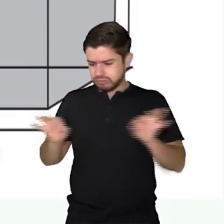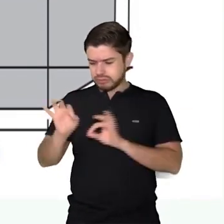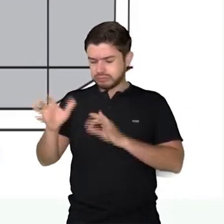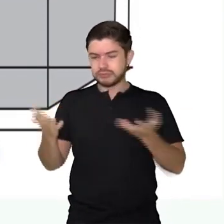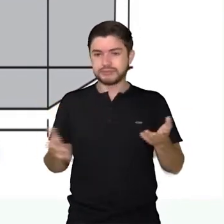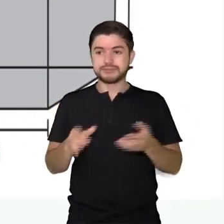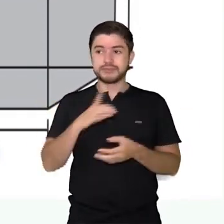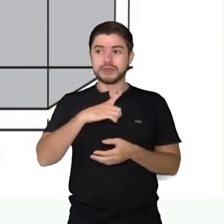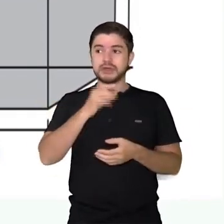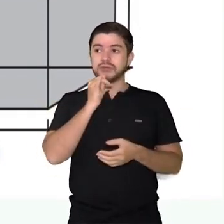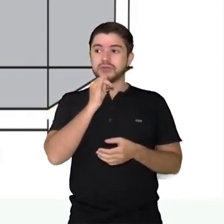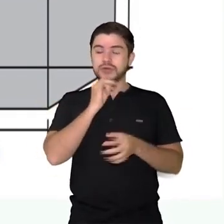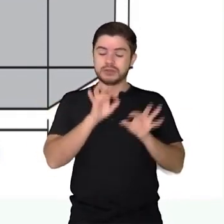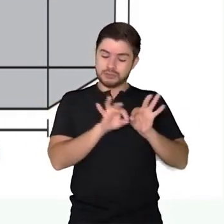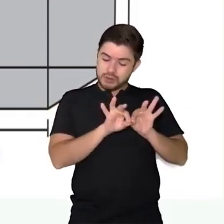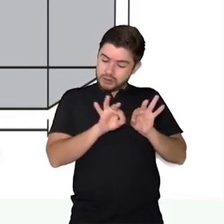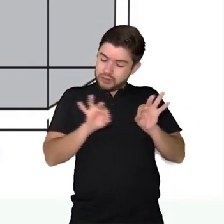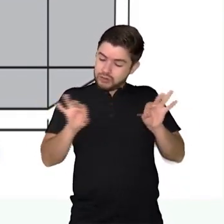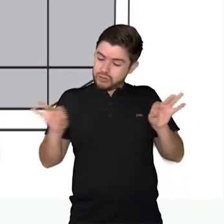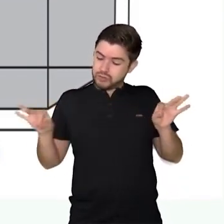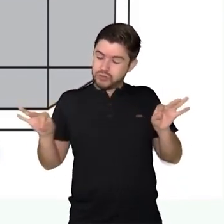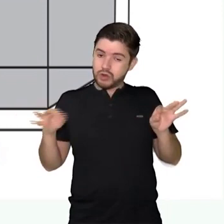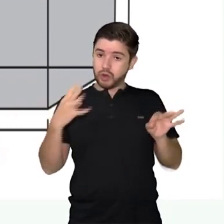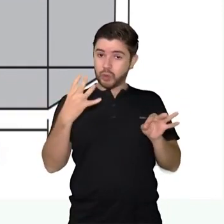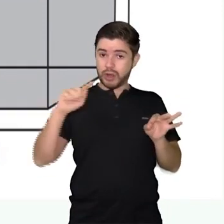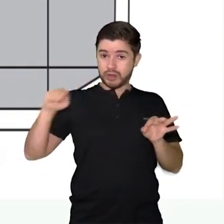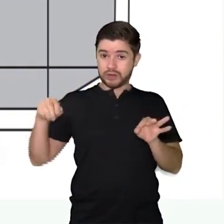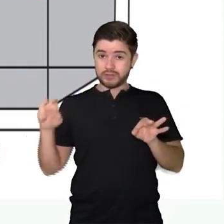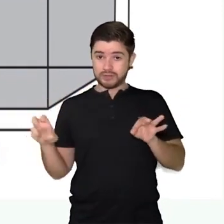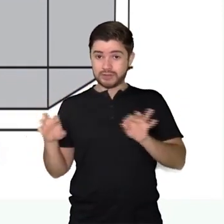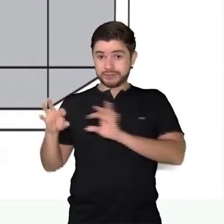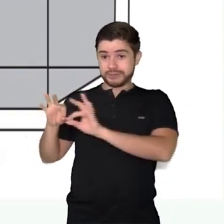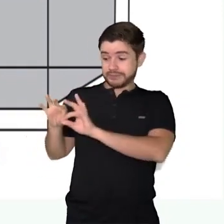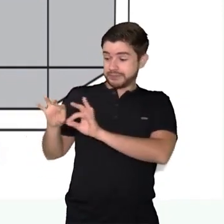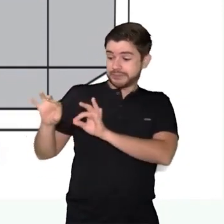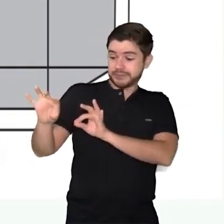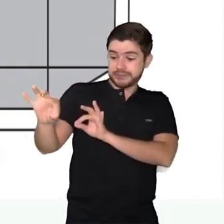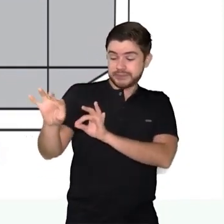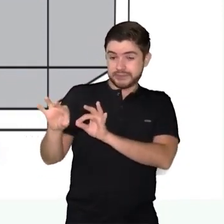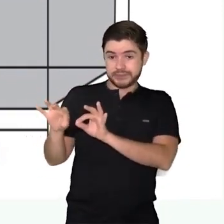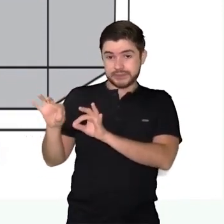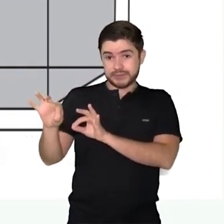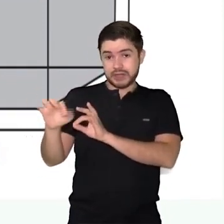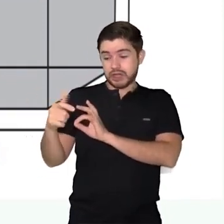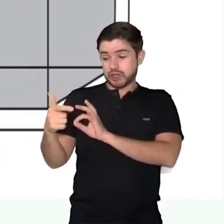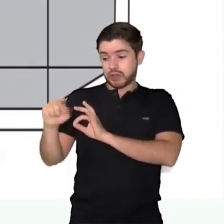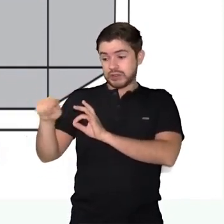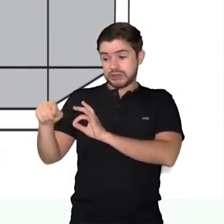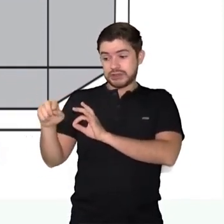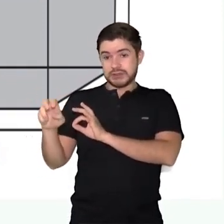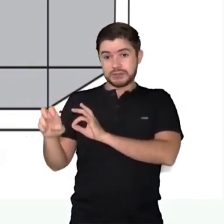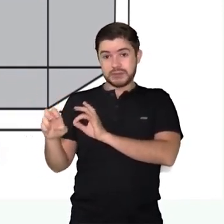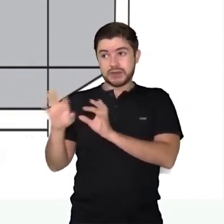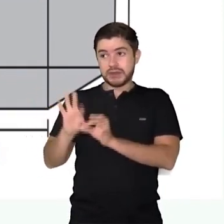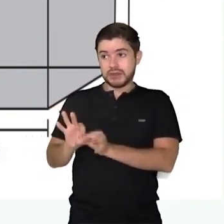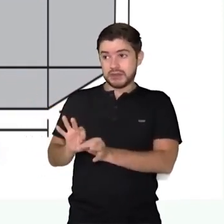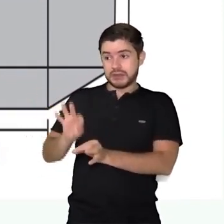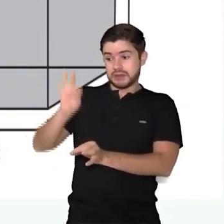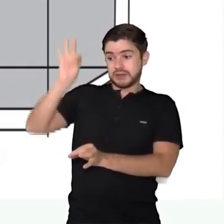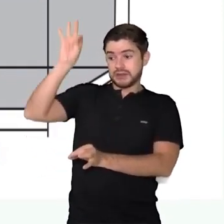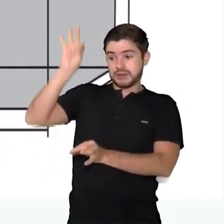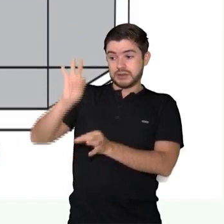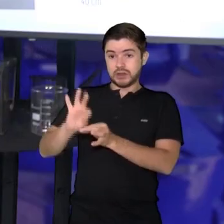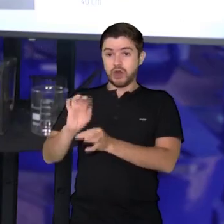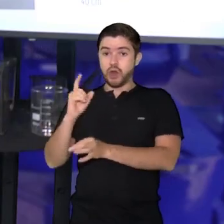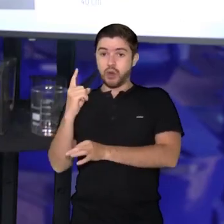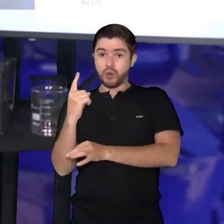metros, tá? Na largura 2,5 metros e na altura 1,5